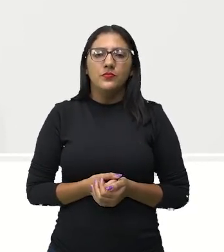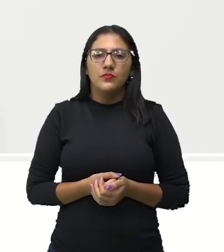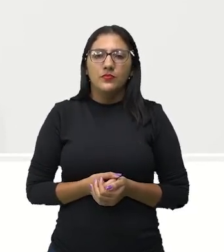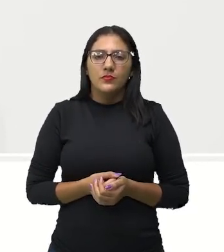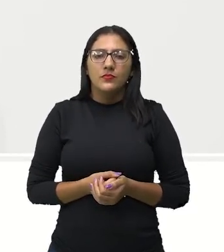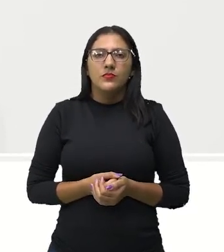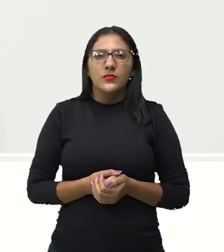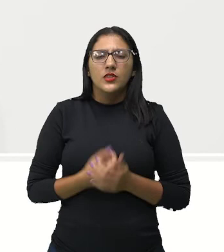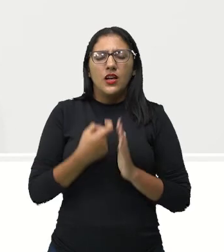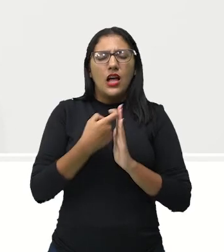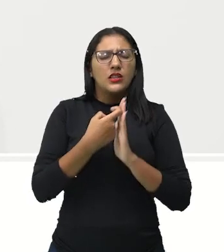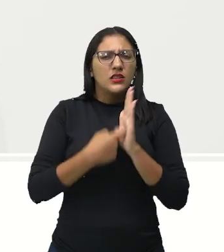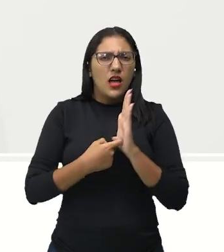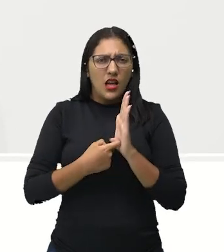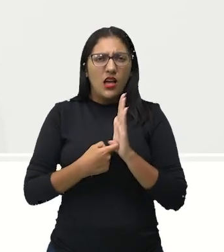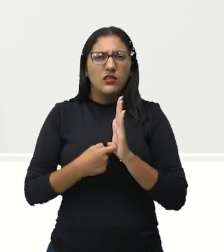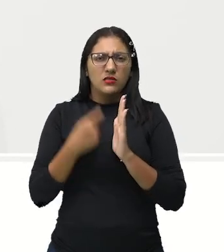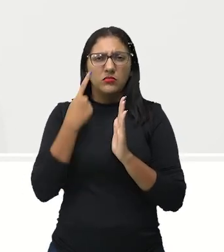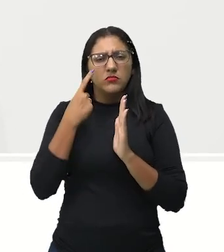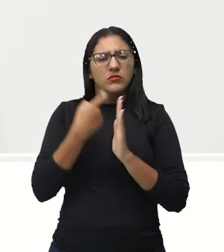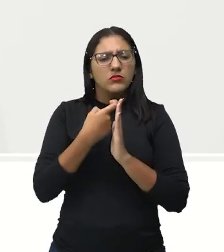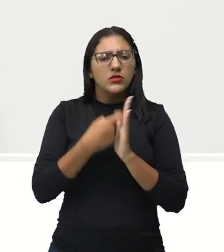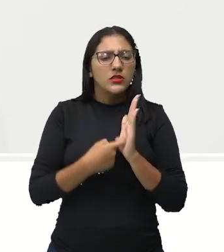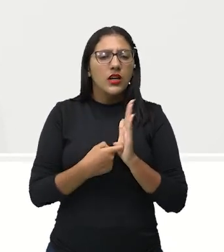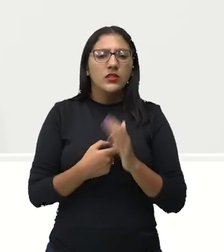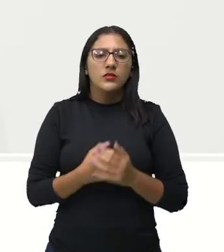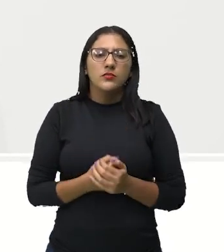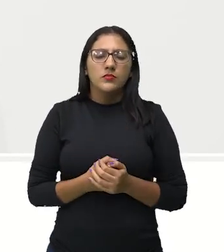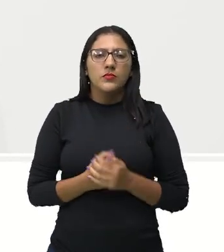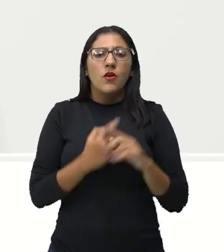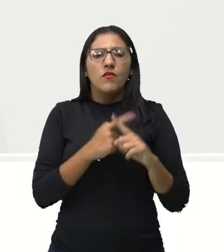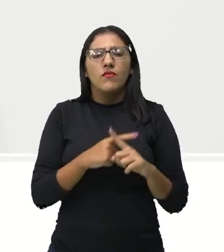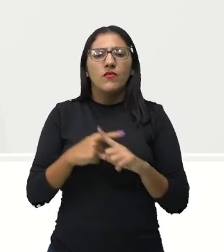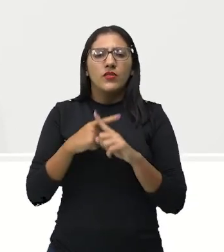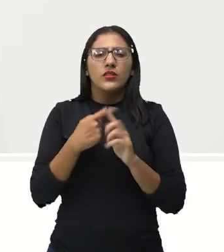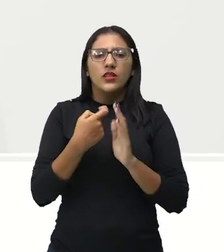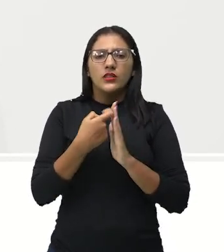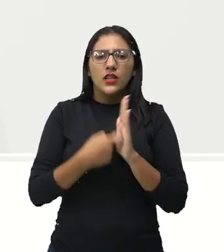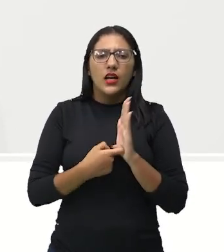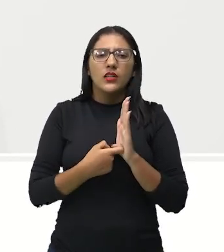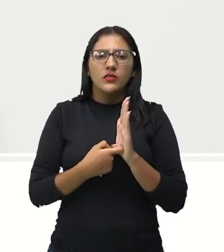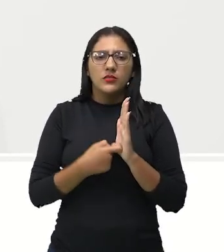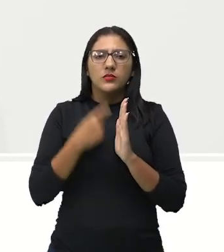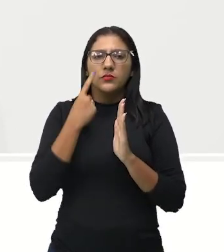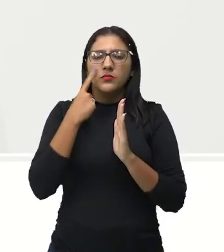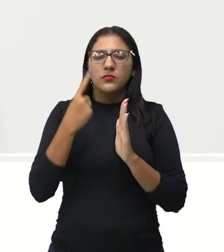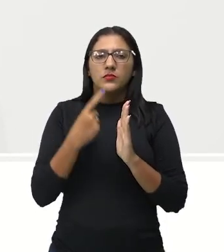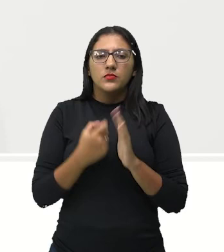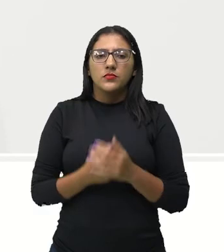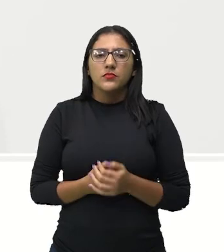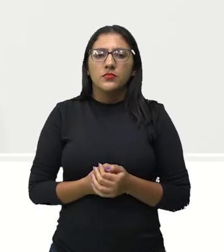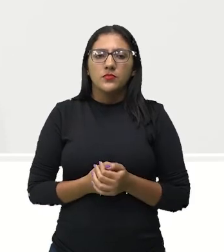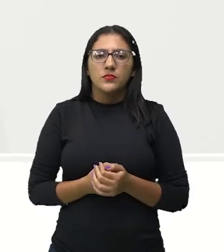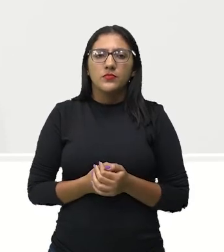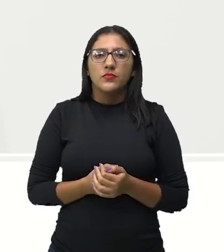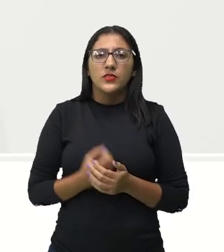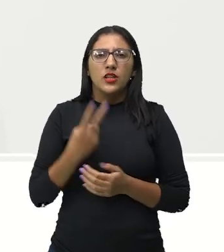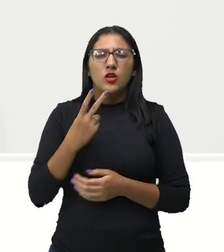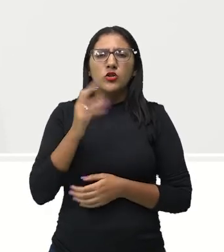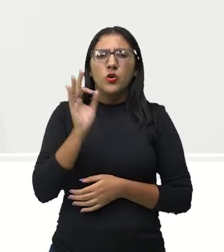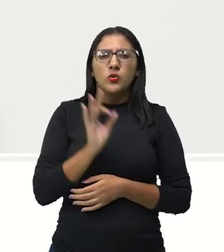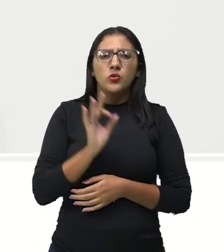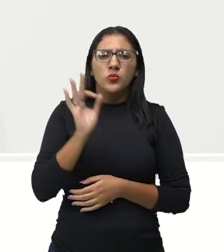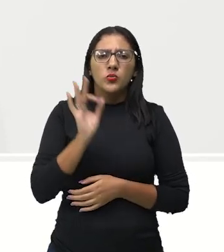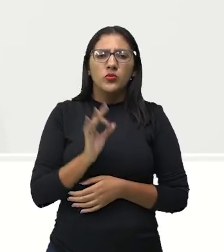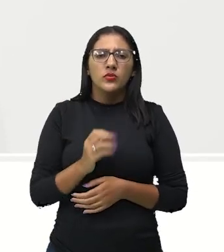Quanto vale a taxa? Esse capital foi aplicado a qual taxa? Está aqui a taxa, ó. Taxa, ó, 2%.